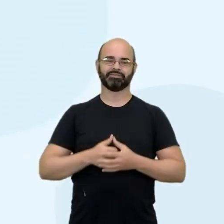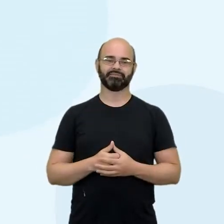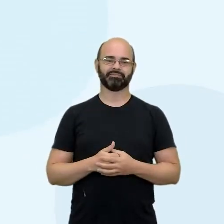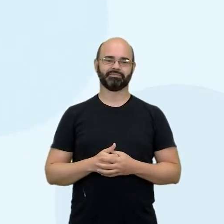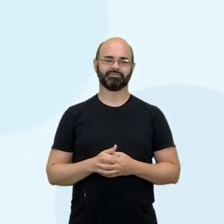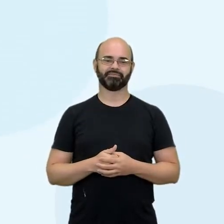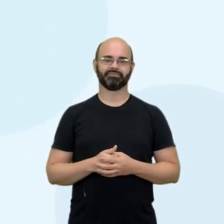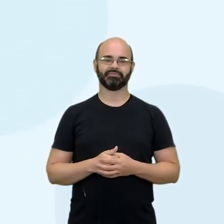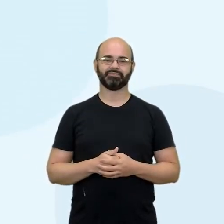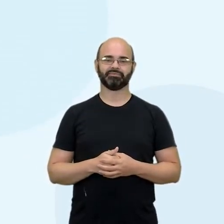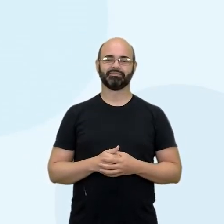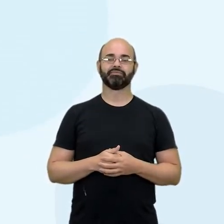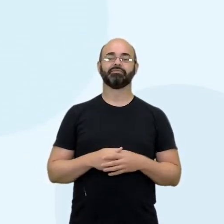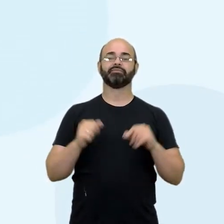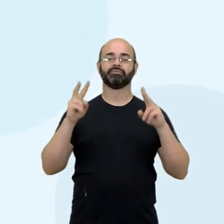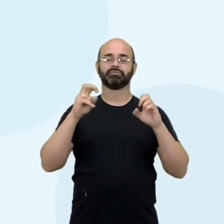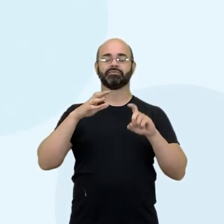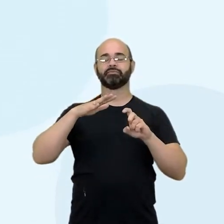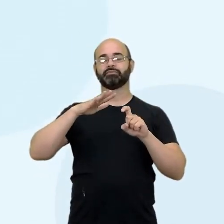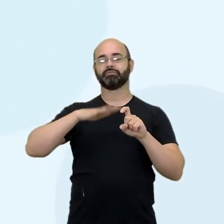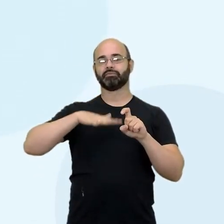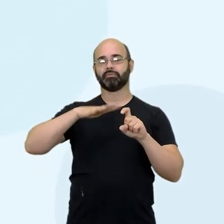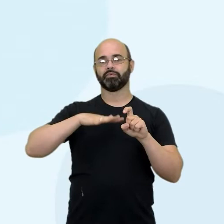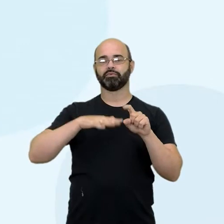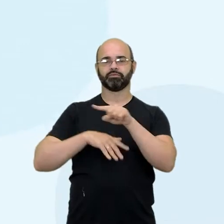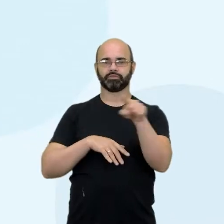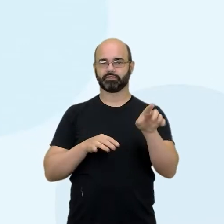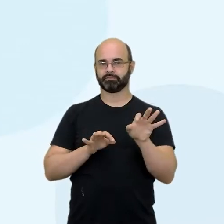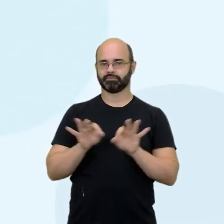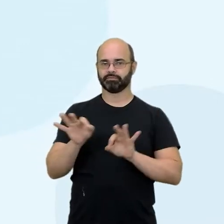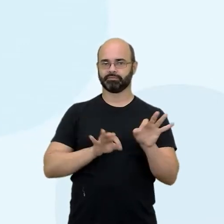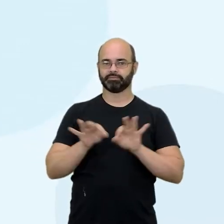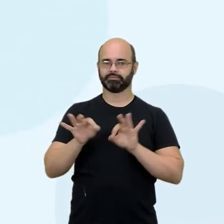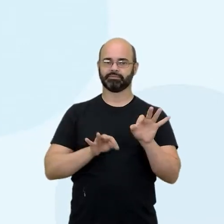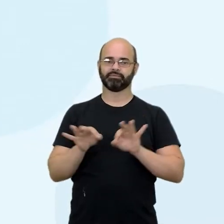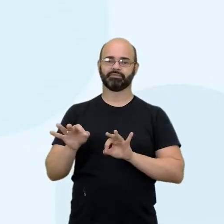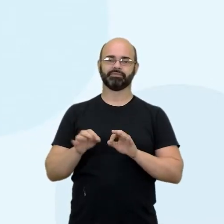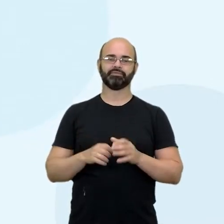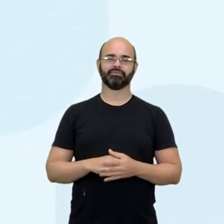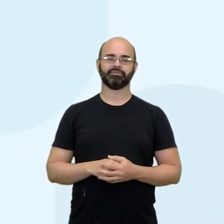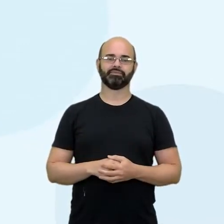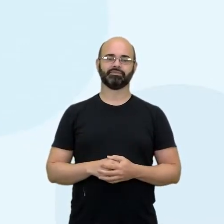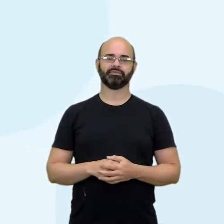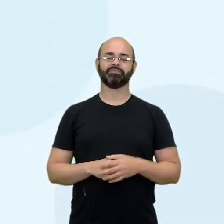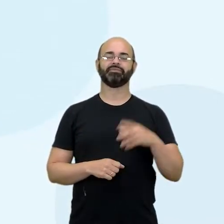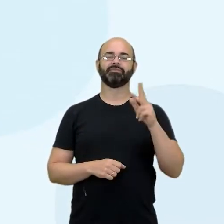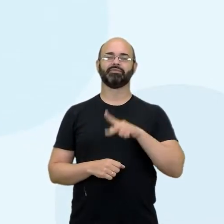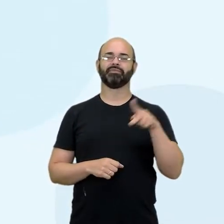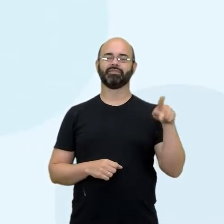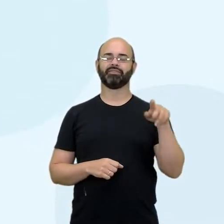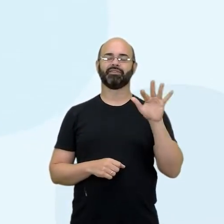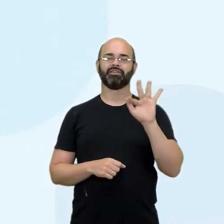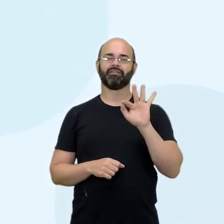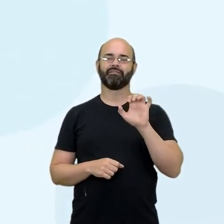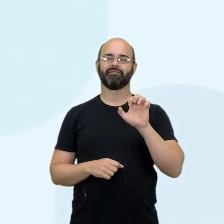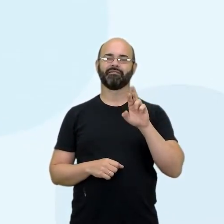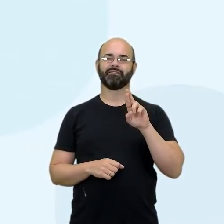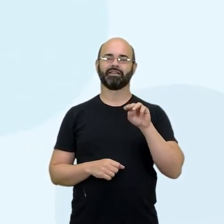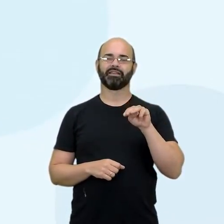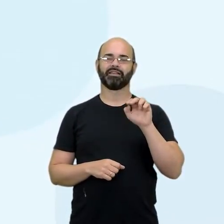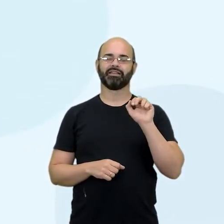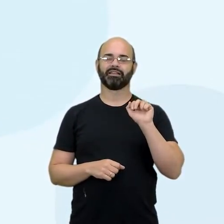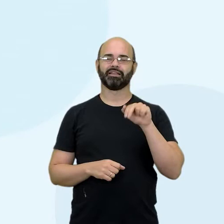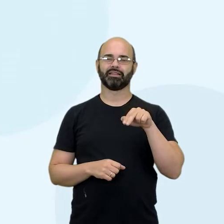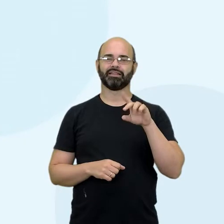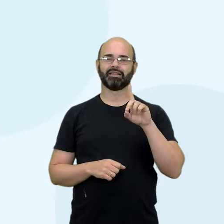termos de ficção e mitologia, né, que vocês vão construir. E aí a gente falou com a professora Maria Fernanda na aula passada sobre o